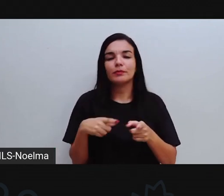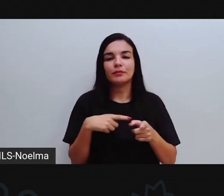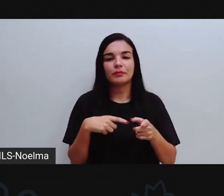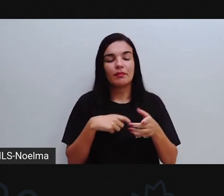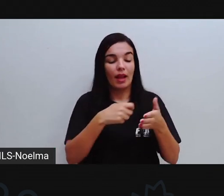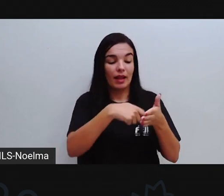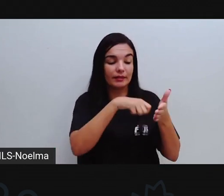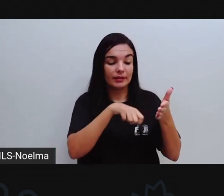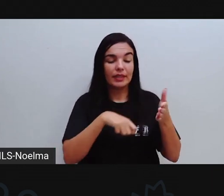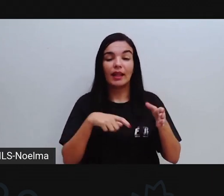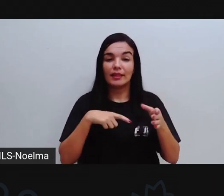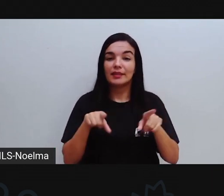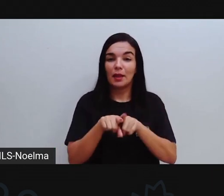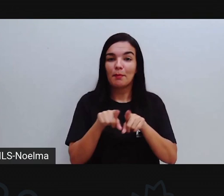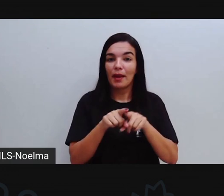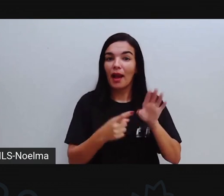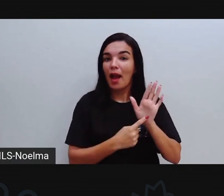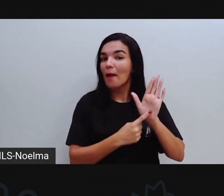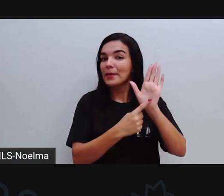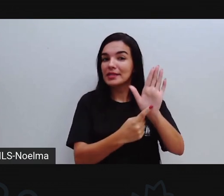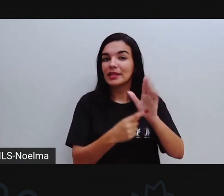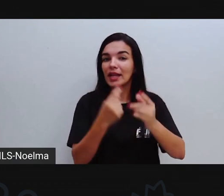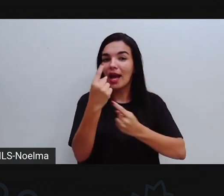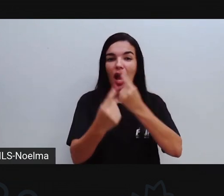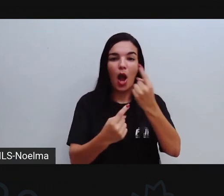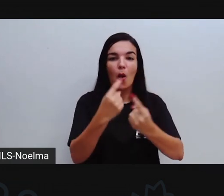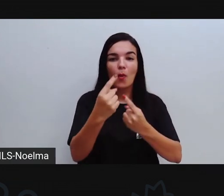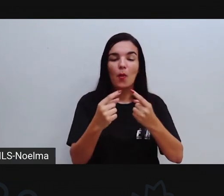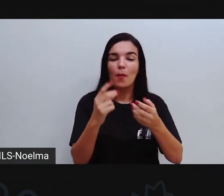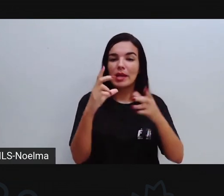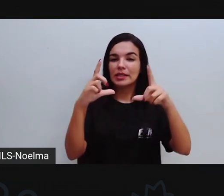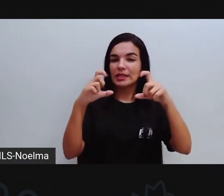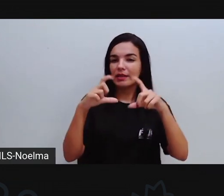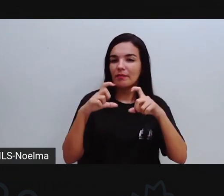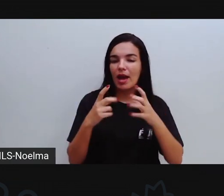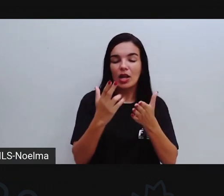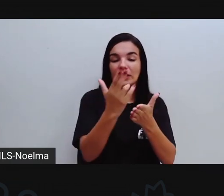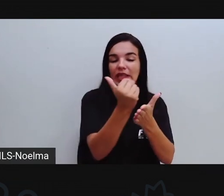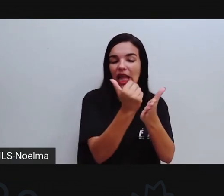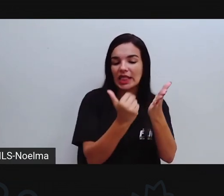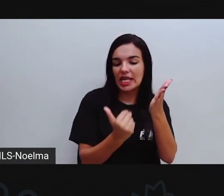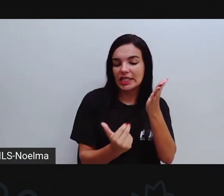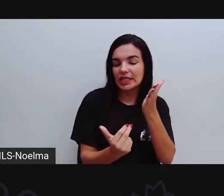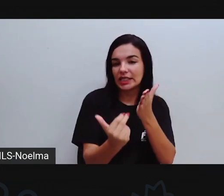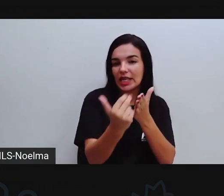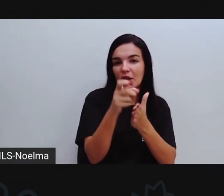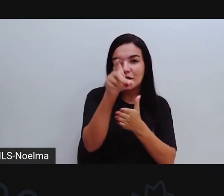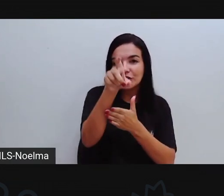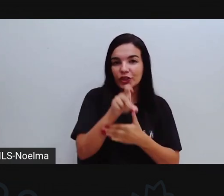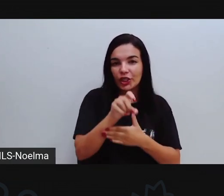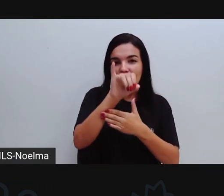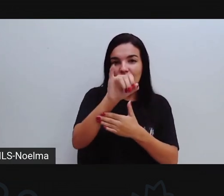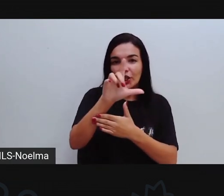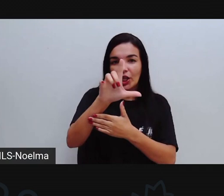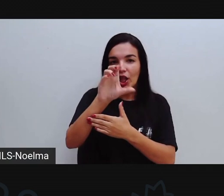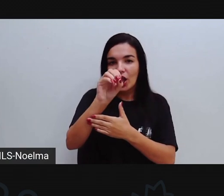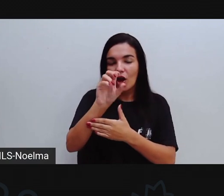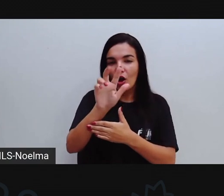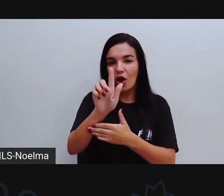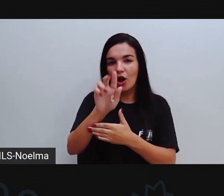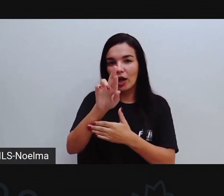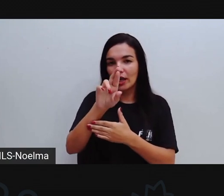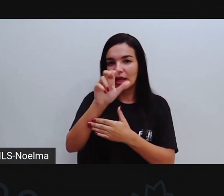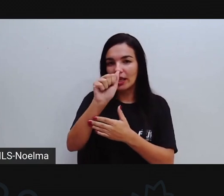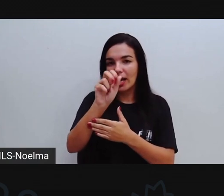escrita poética, pode também ter algumas imagens, onde essas imagens são feitas a partir da xilogravura, que será tema de uma das nossas aulas, né? A